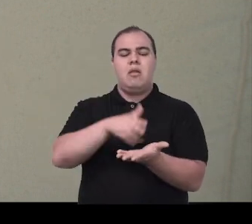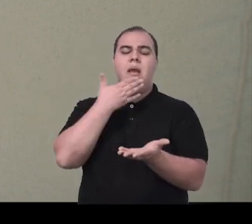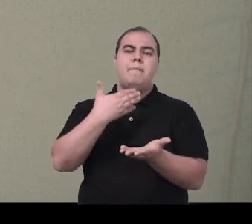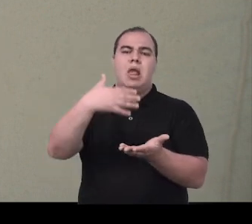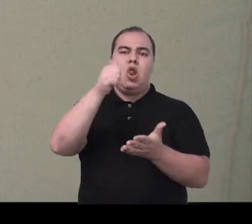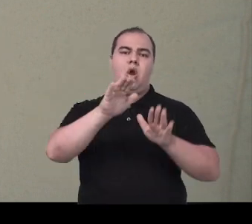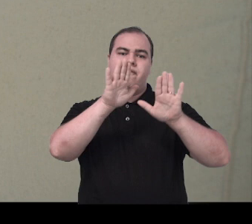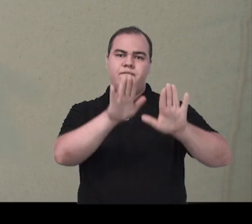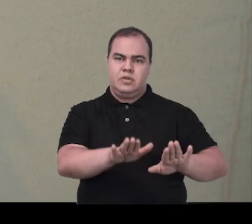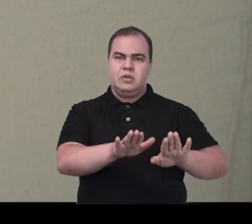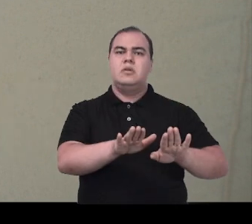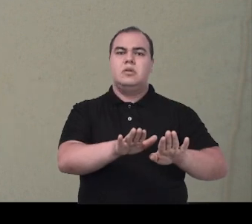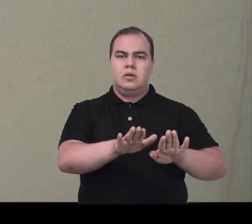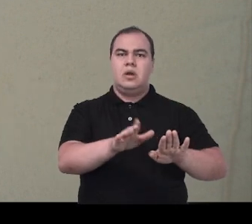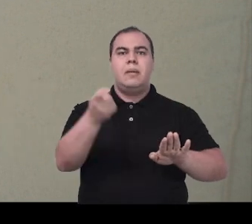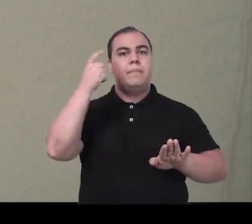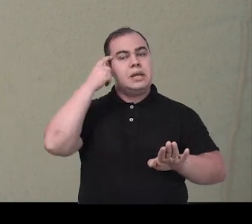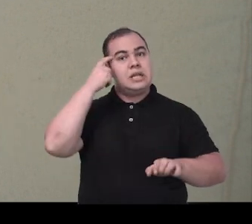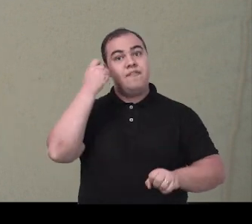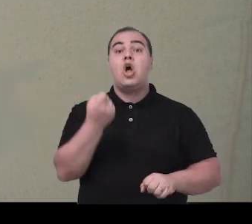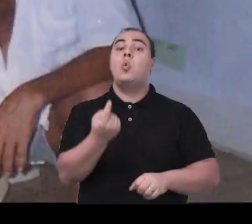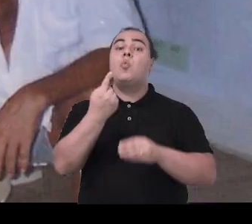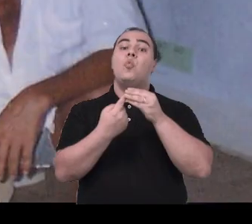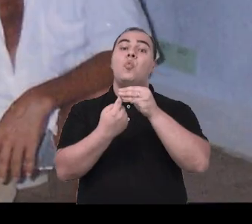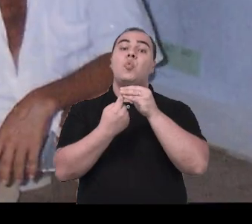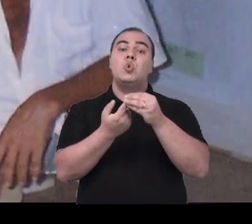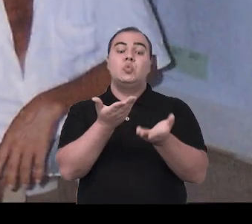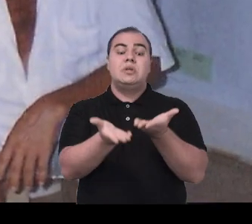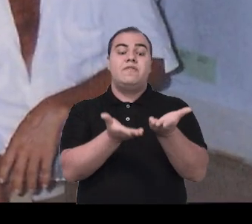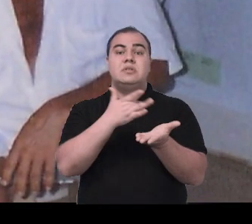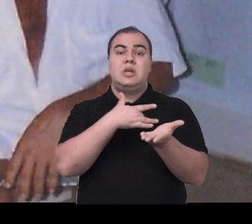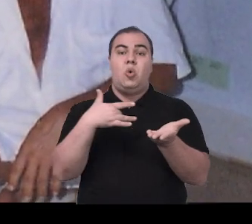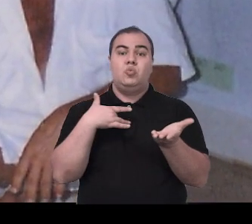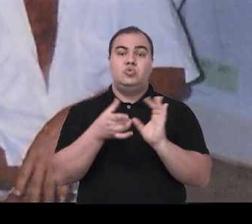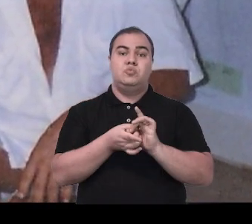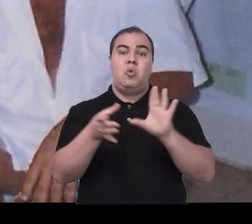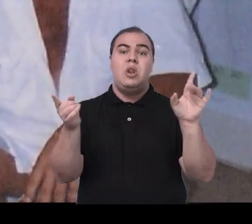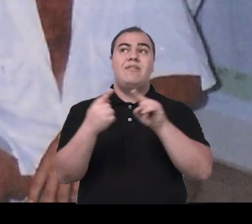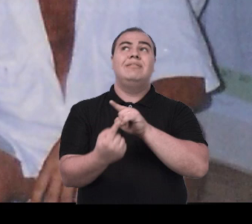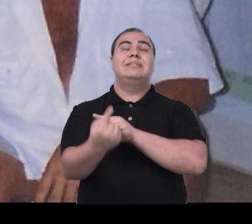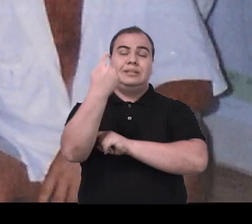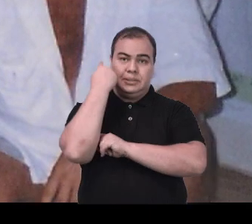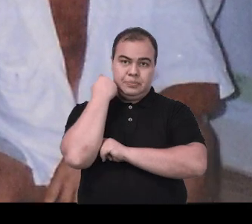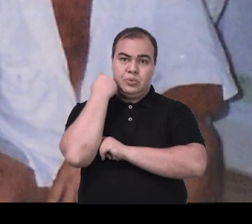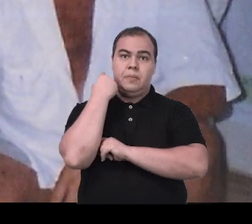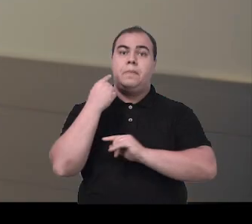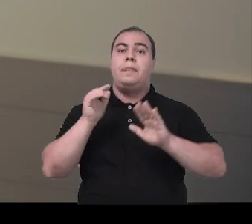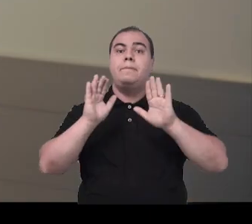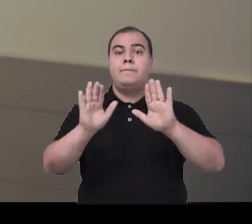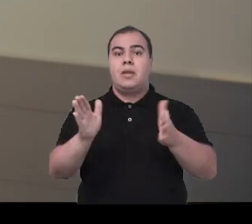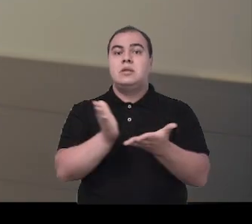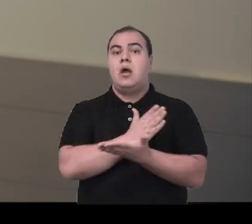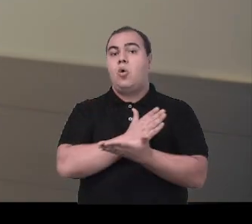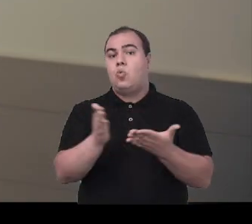opção na época, né, que era... Kênia Maria L.B. Oliveira, ex-superintendente, 2018 a 2019.